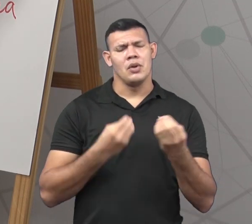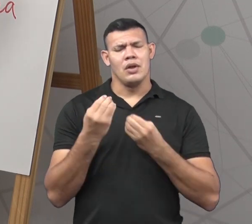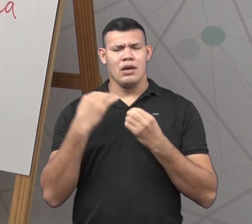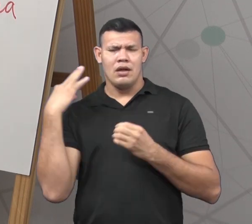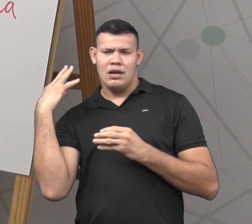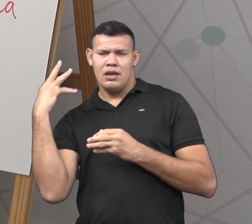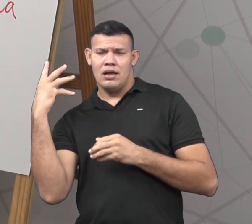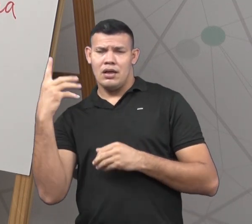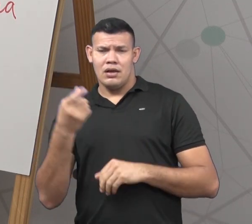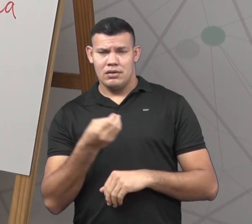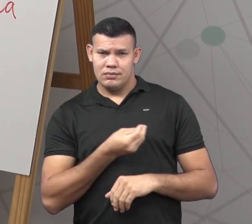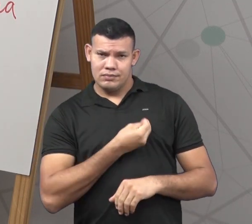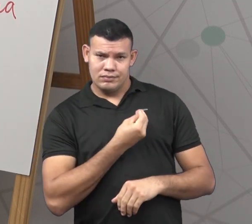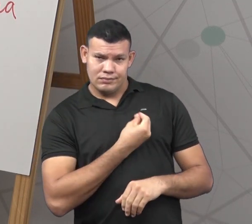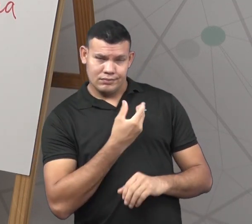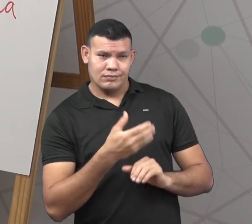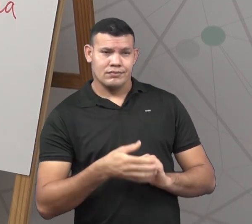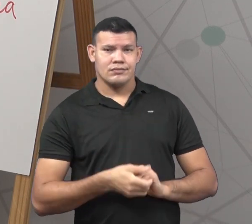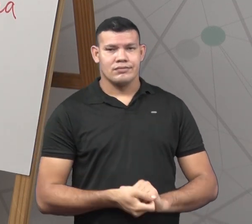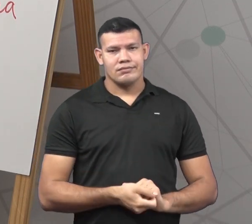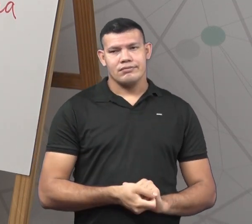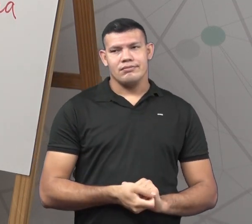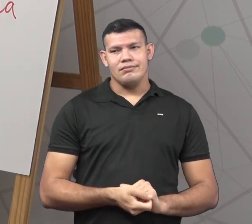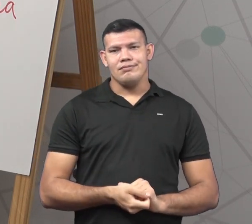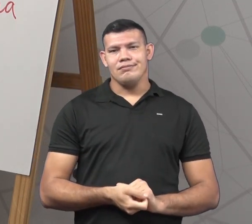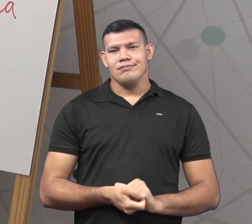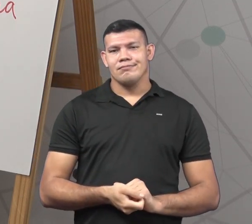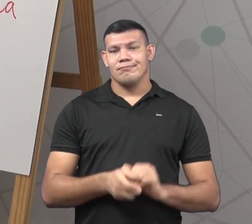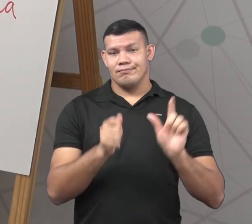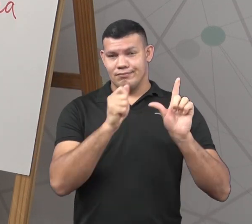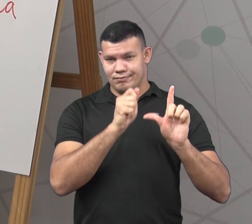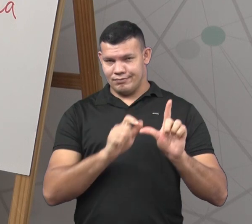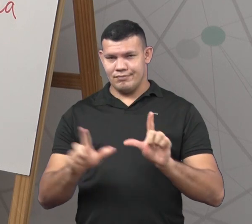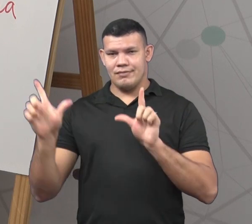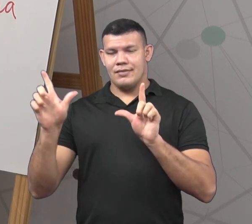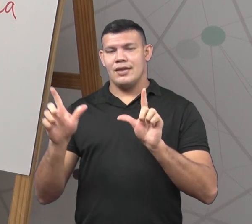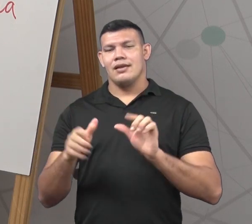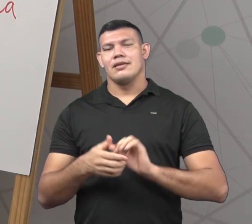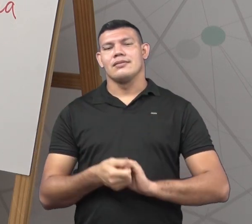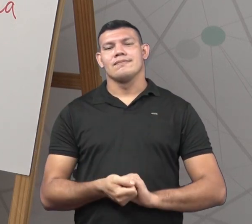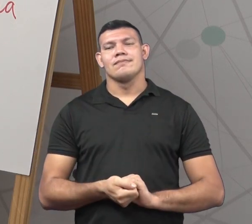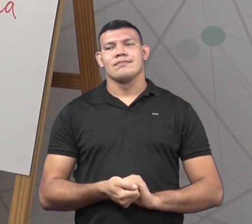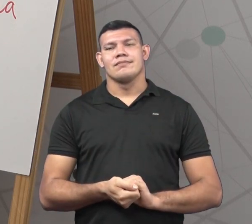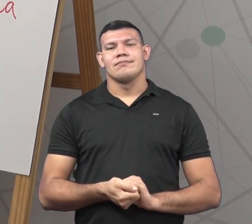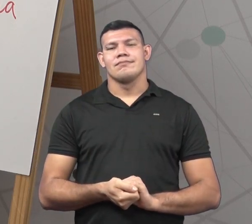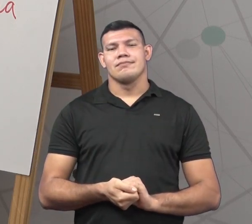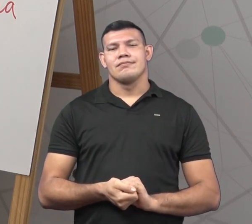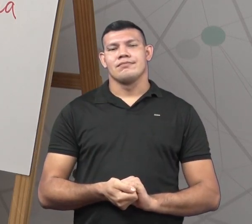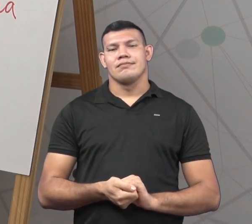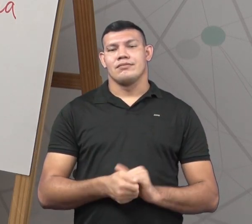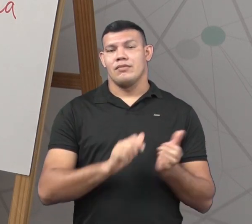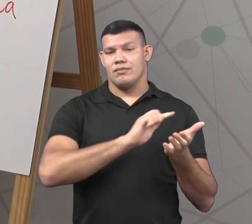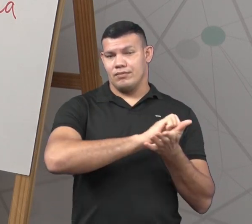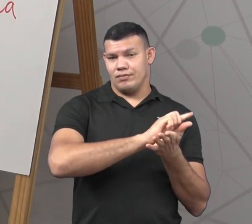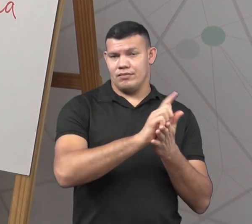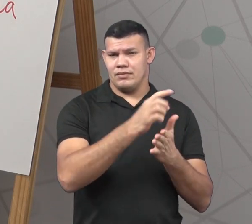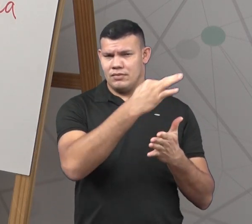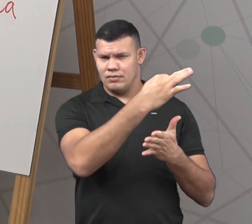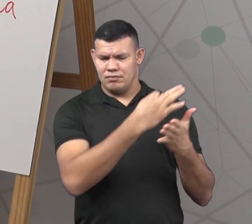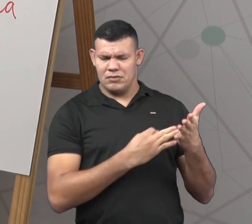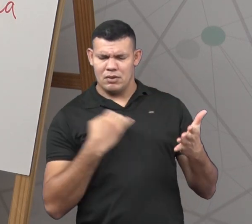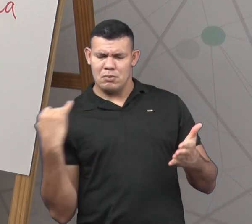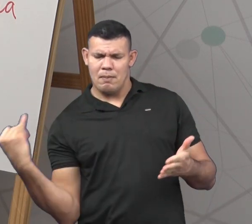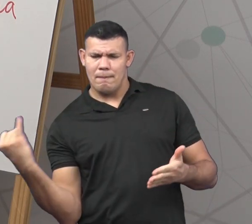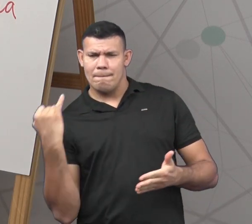texto autobiografia, tá bom? Vamos voltar aí para a tela para entender um pouco mais sobre esse gênero textual tão importante.